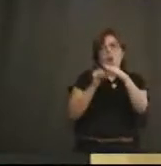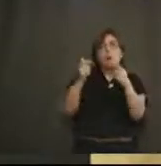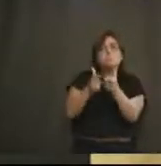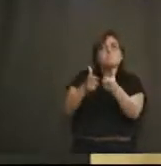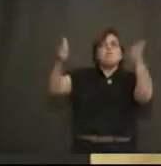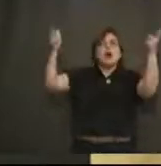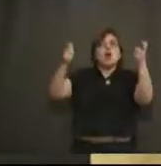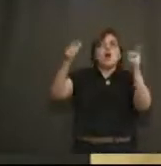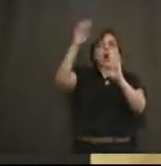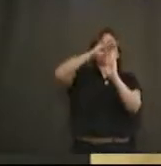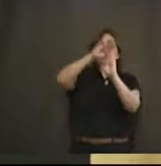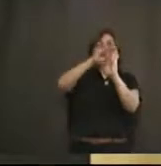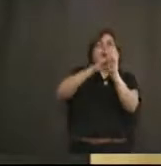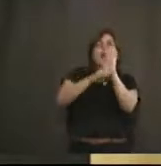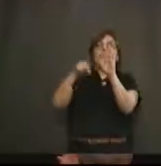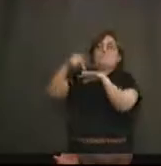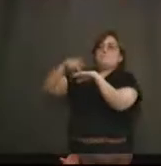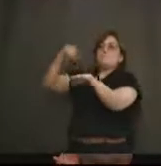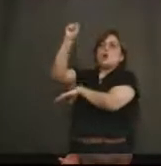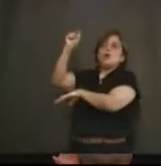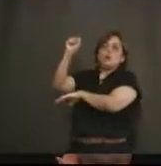grande...